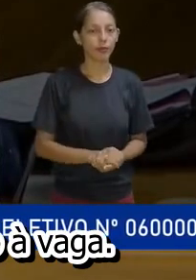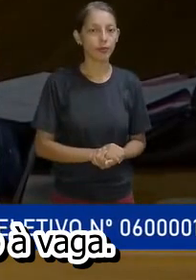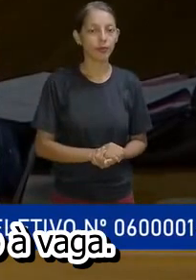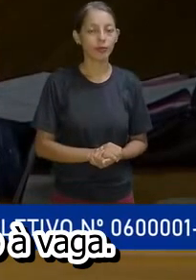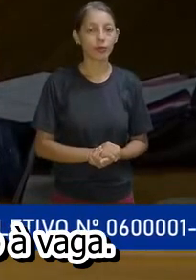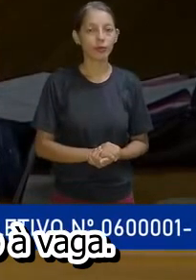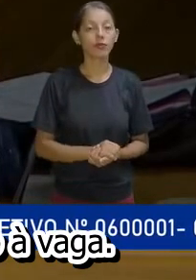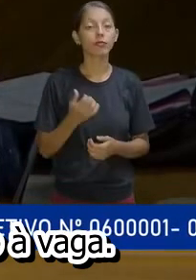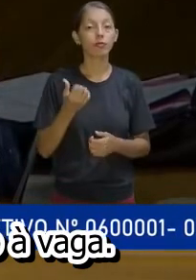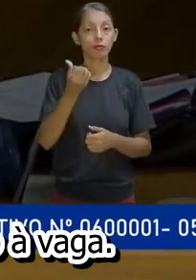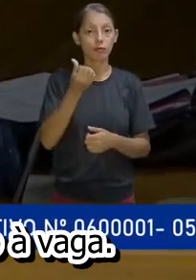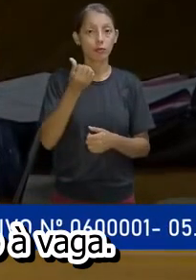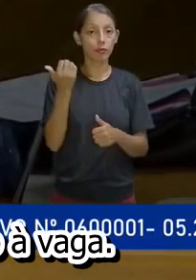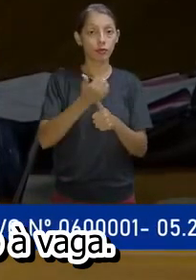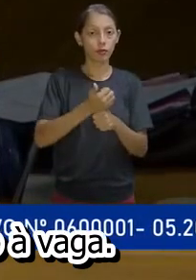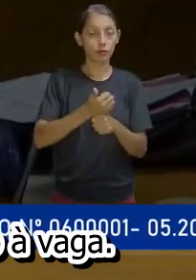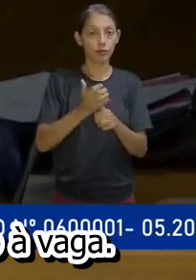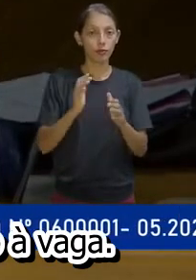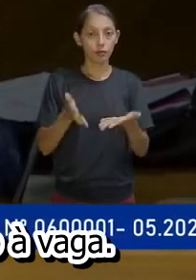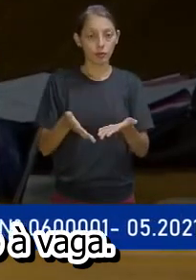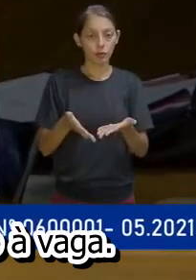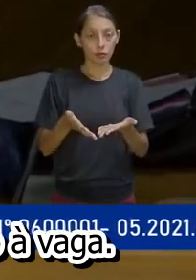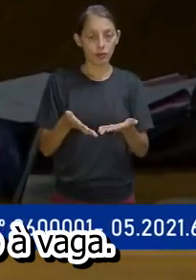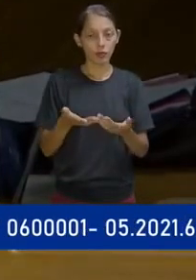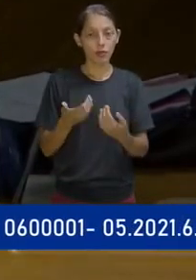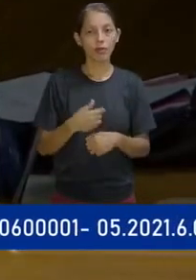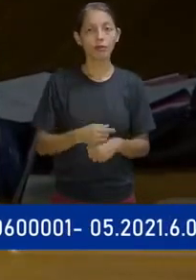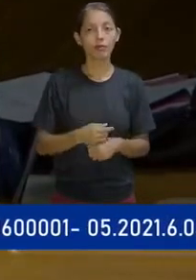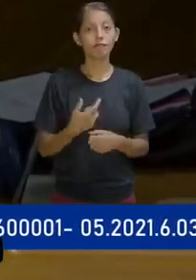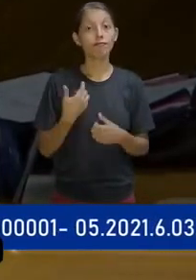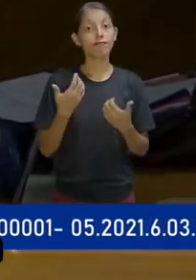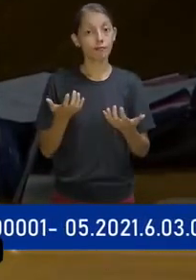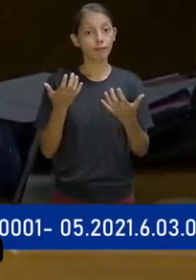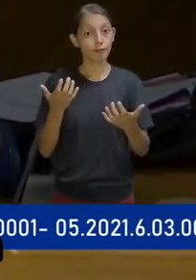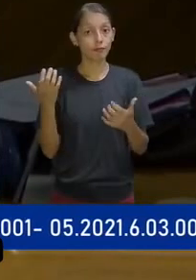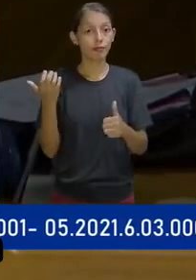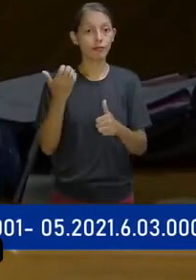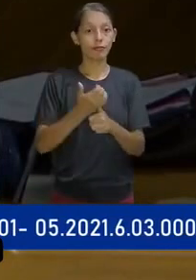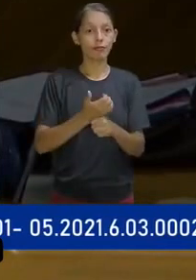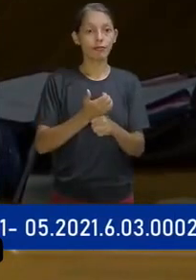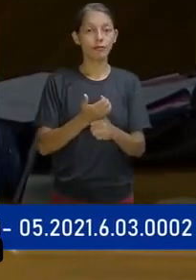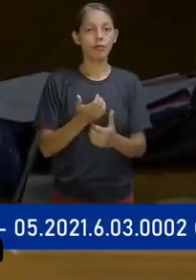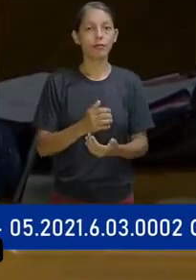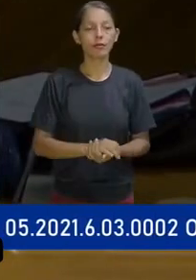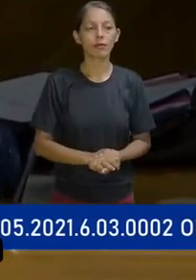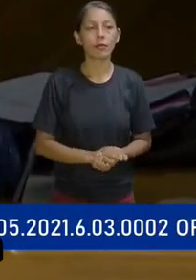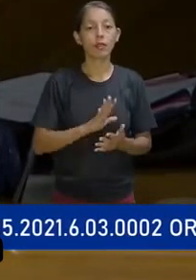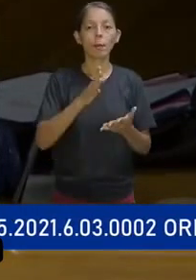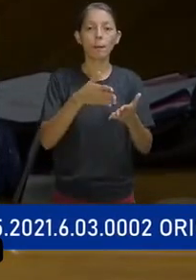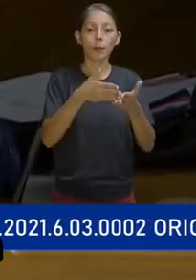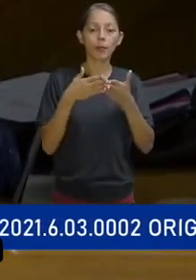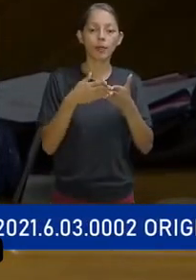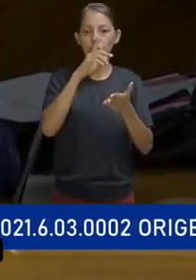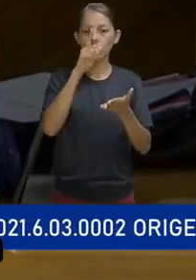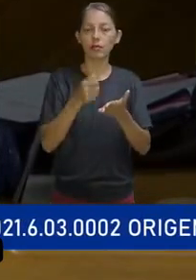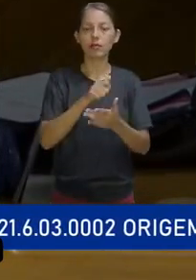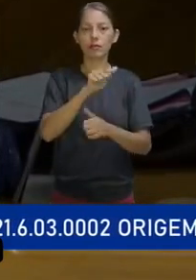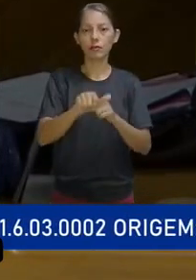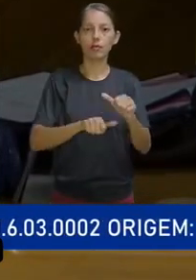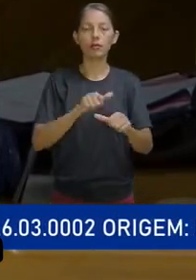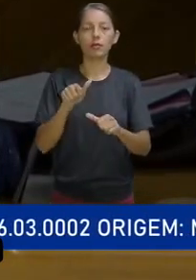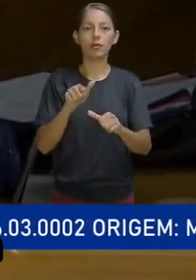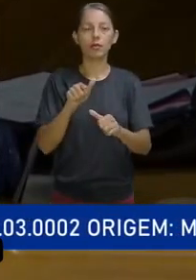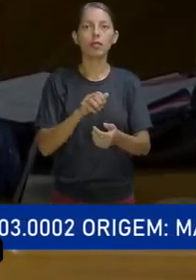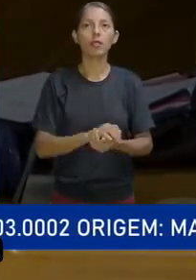ser o sexto suplente do PSB, teria direito à vaga. Ao final, pediu a reconsideração da decisão para que o agravante